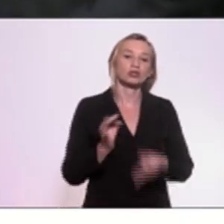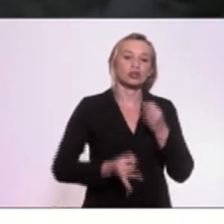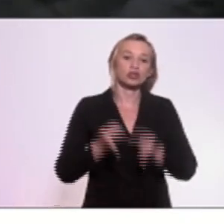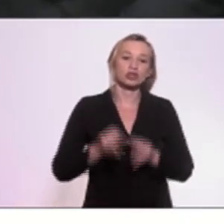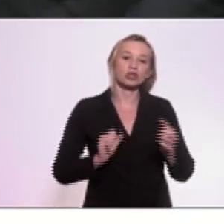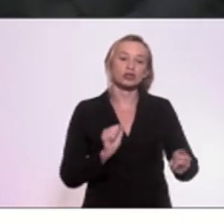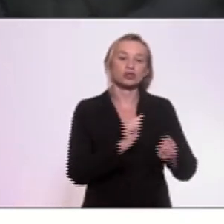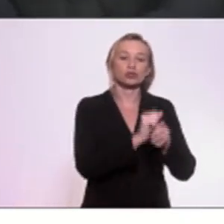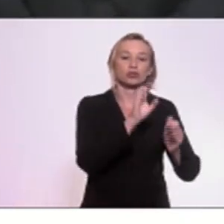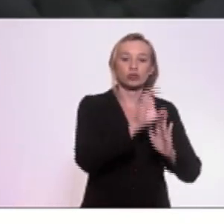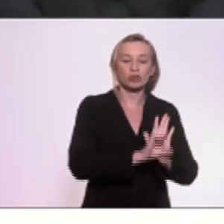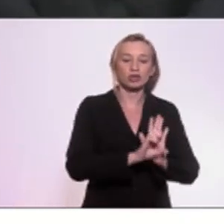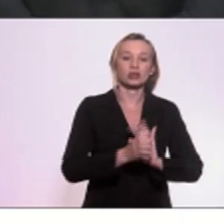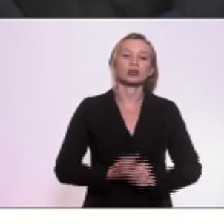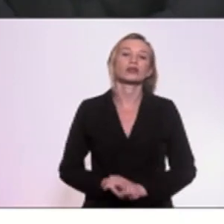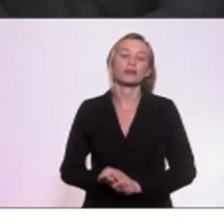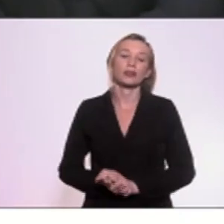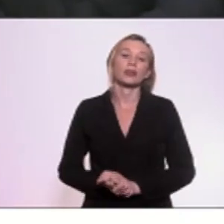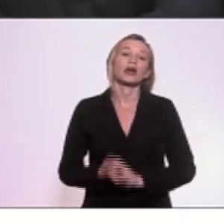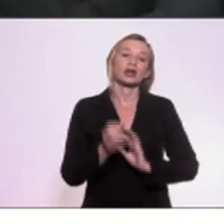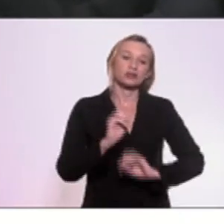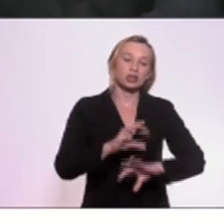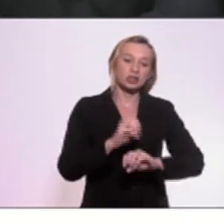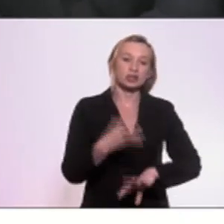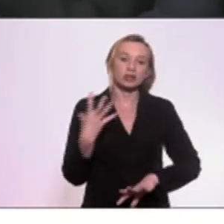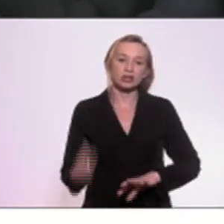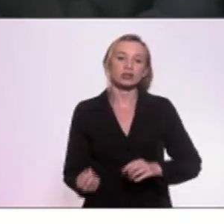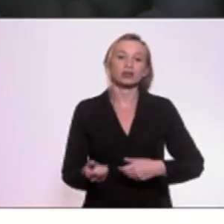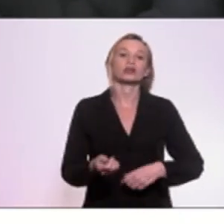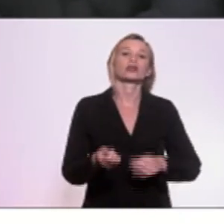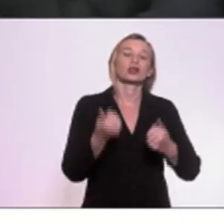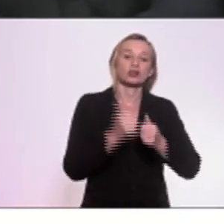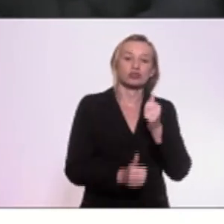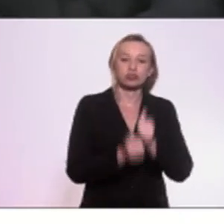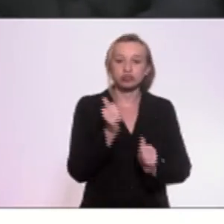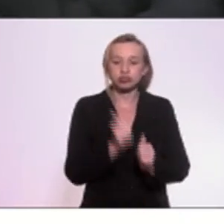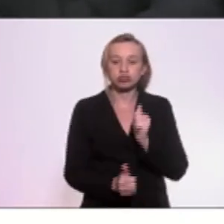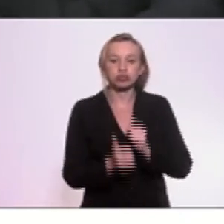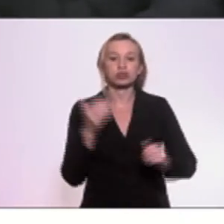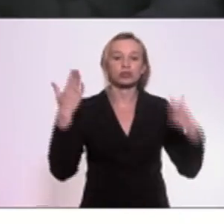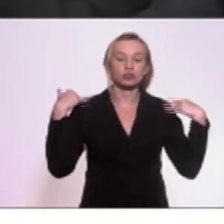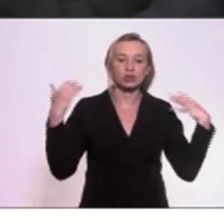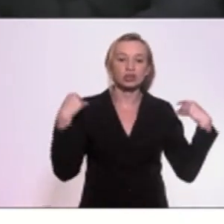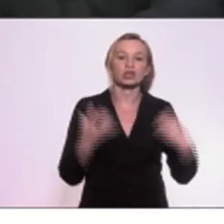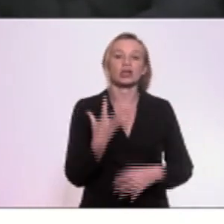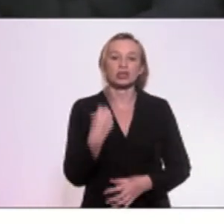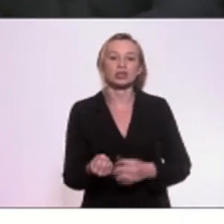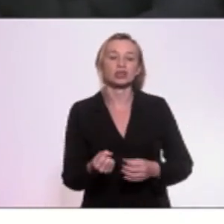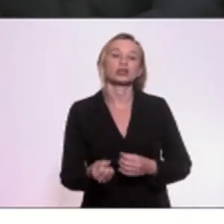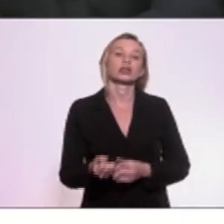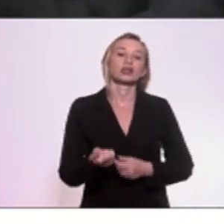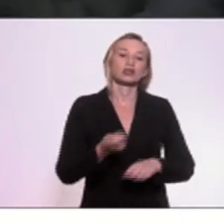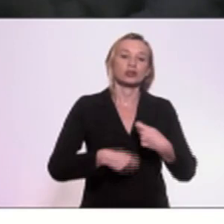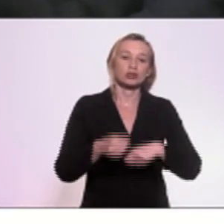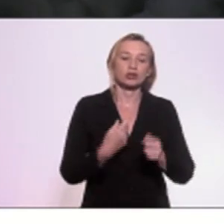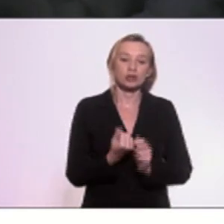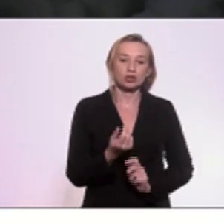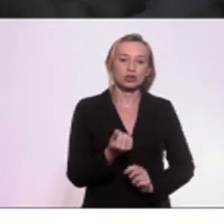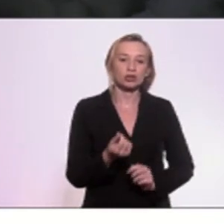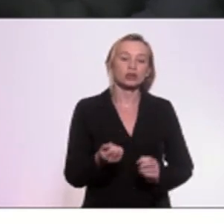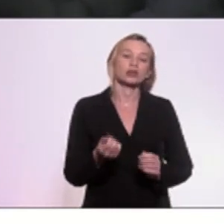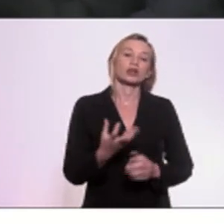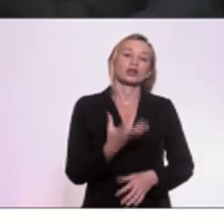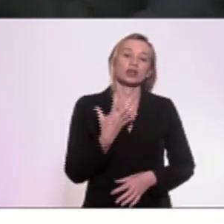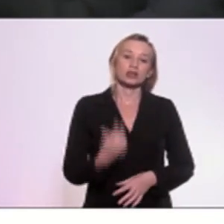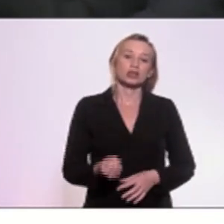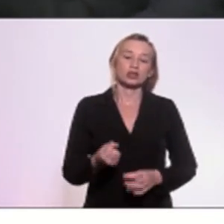com emendas. De educação, favorável. De esporte e lazer, favorável. De orçamento, finanças, fiscalização financeira e controle, favorável com as emendas da